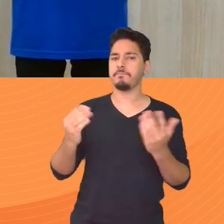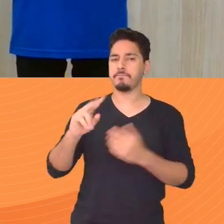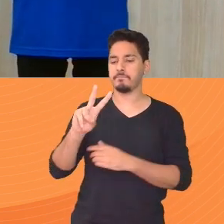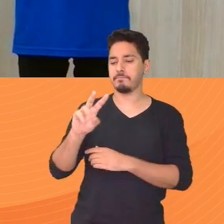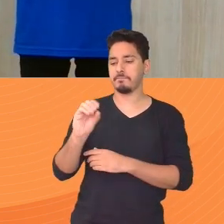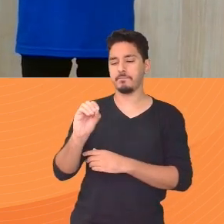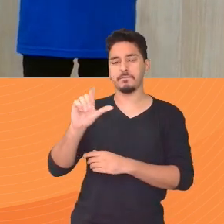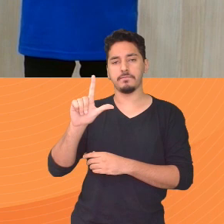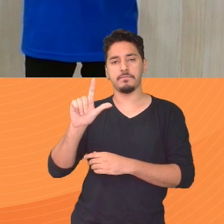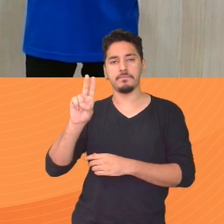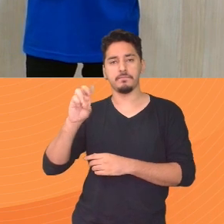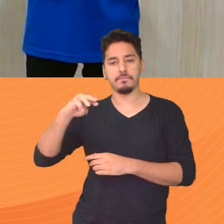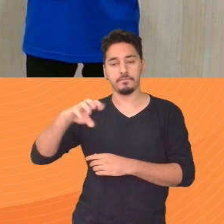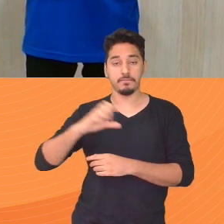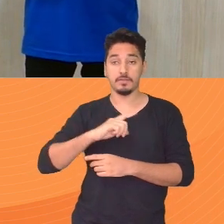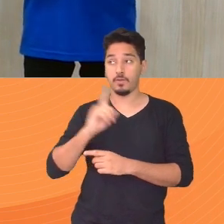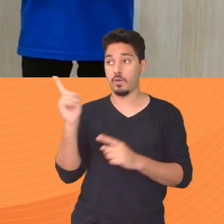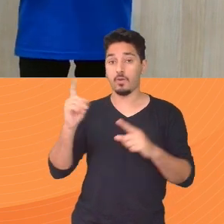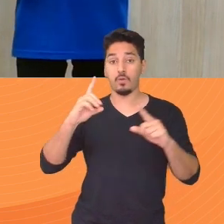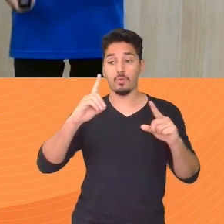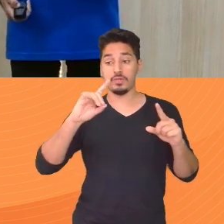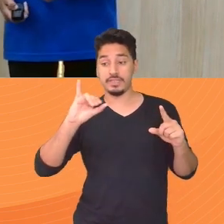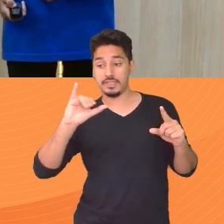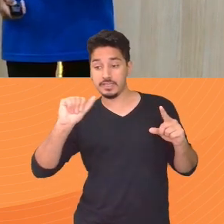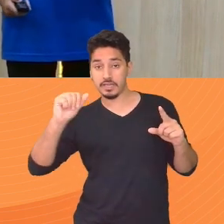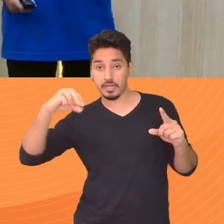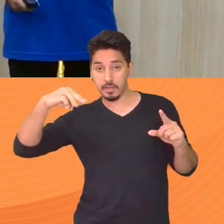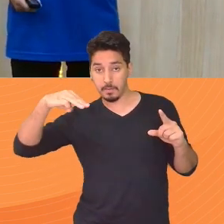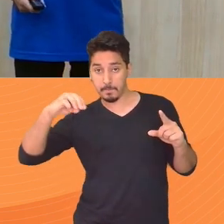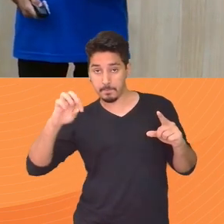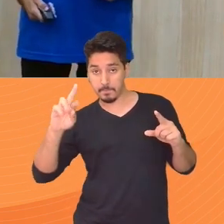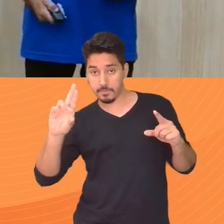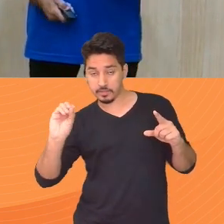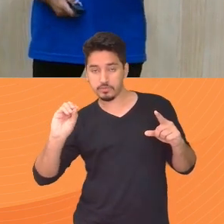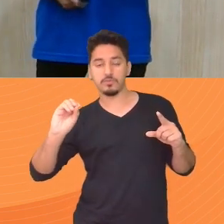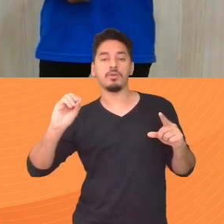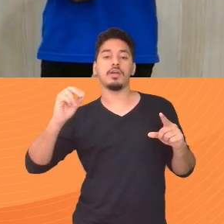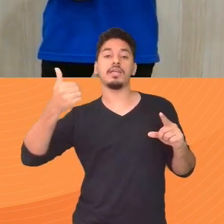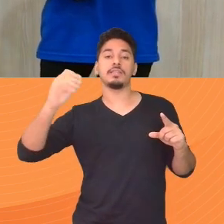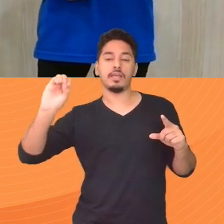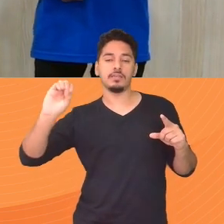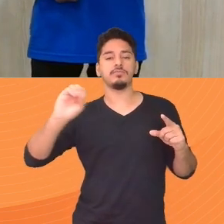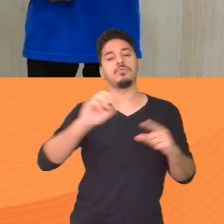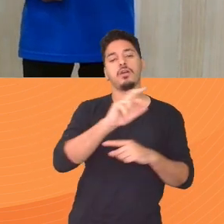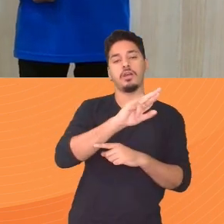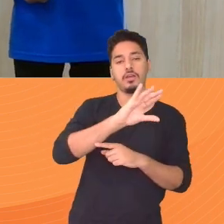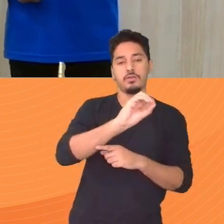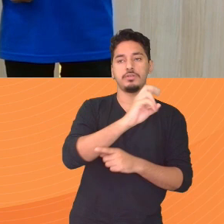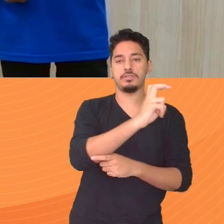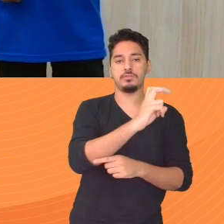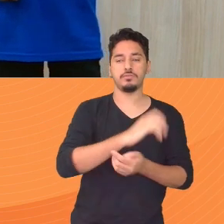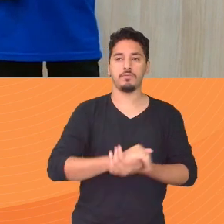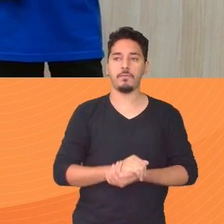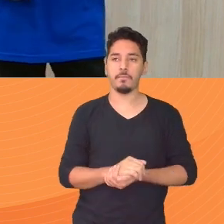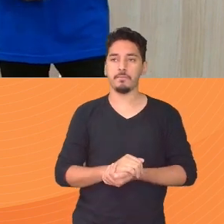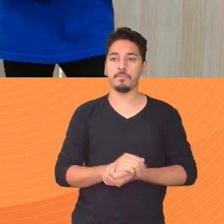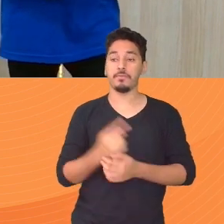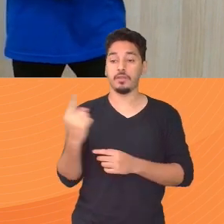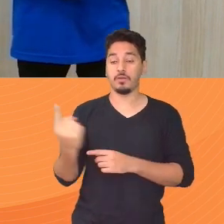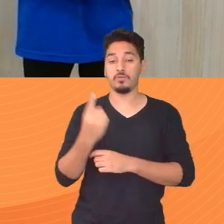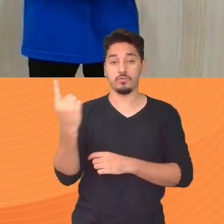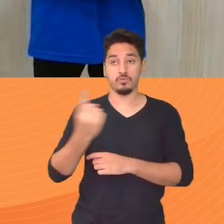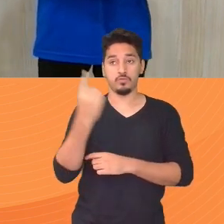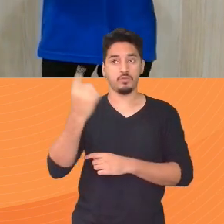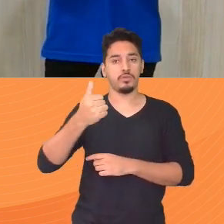lembre-se que o diâmetro aí é 10, então o raio é 5. A altura é 15. São os dados da questão que a gente vai precisar. A altura sendo